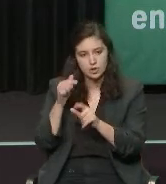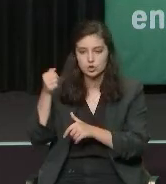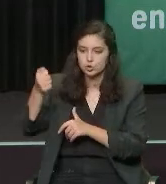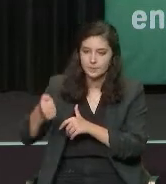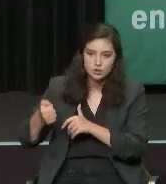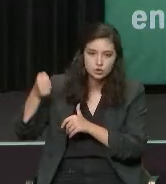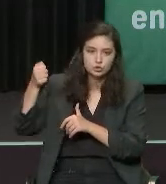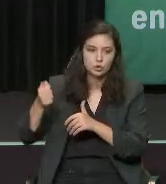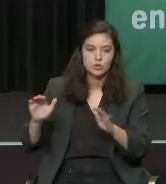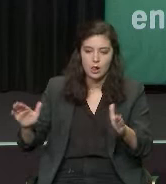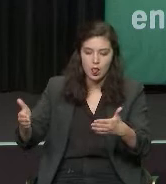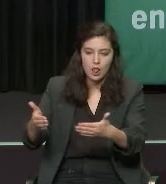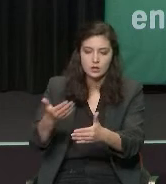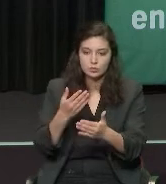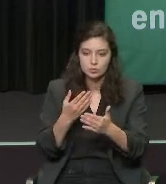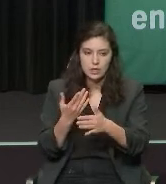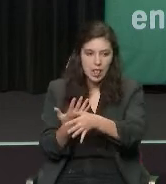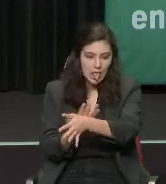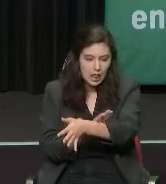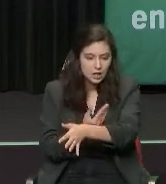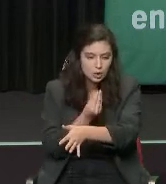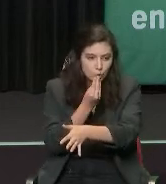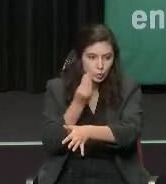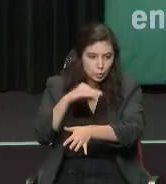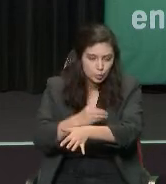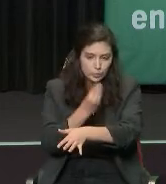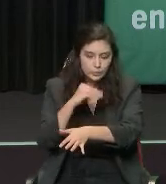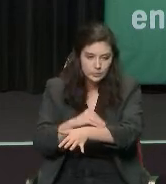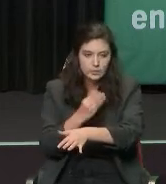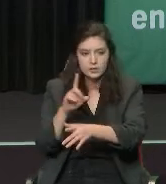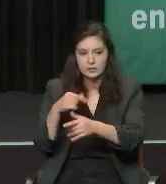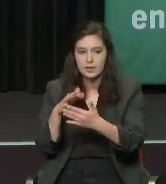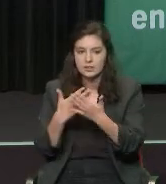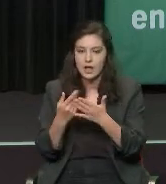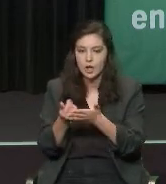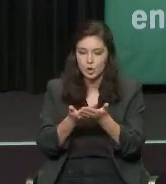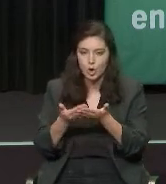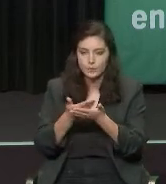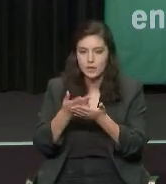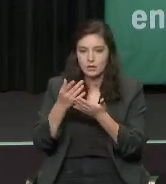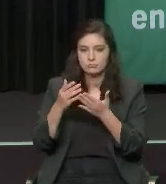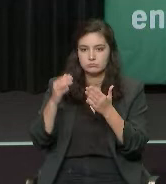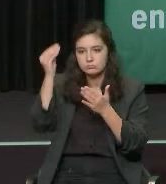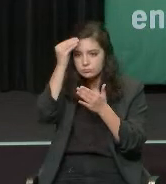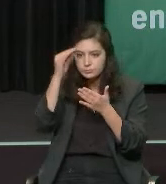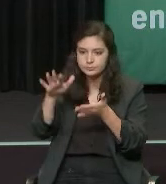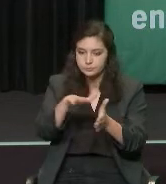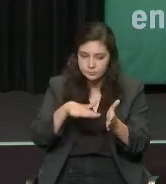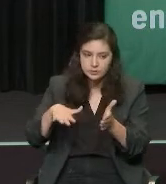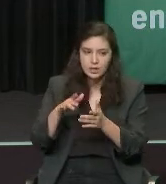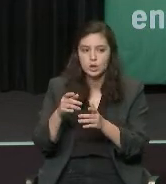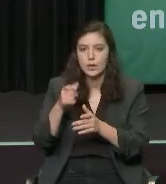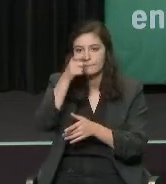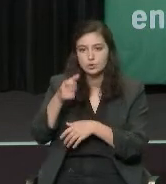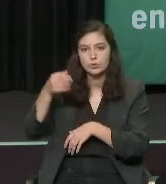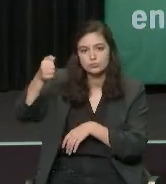o gado a comer o mato que é relevante e a promover o reforço da economia rural e garantir que o pastor também tem